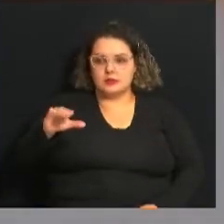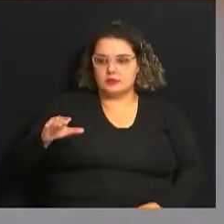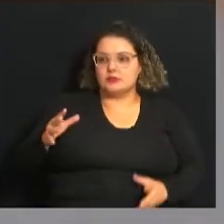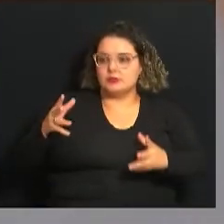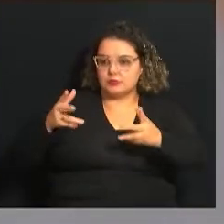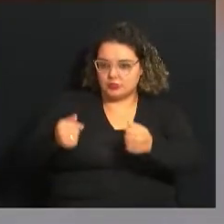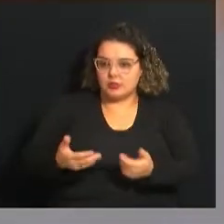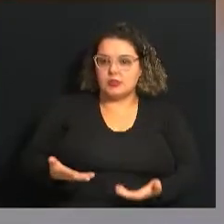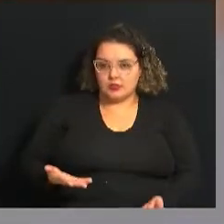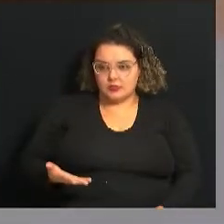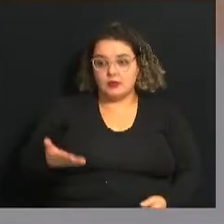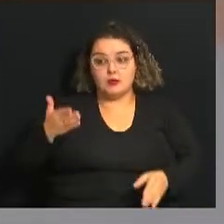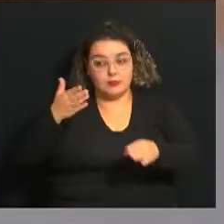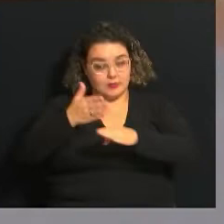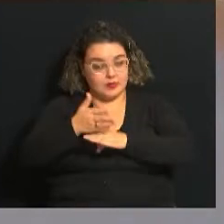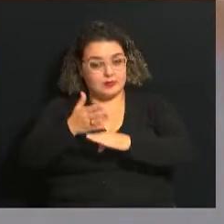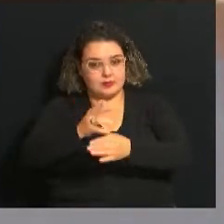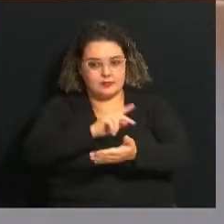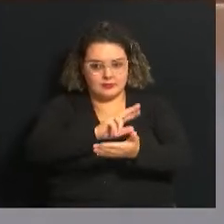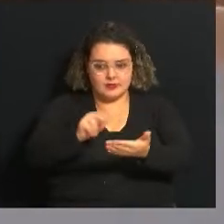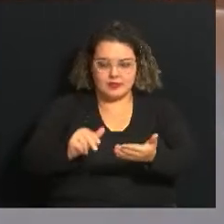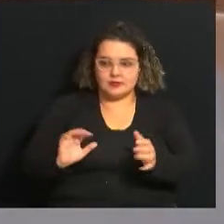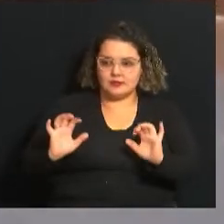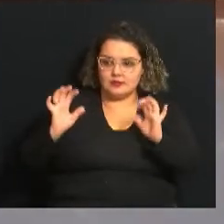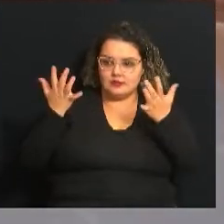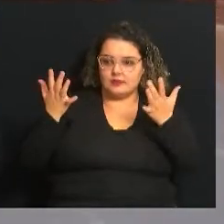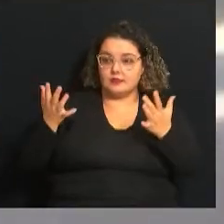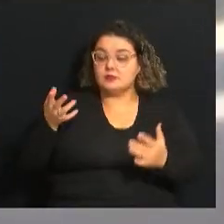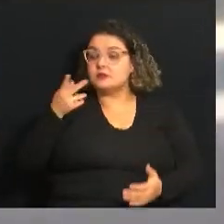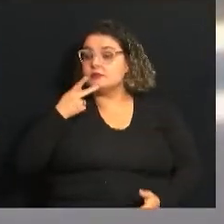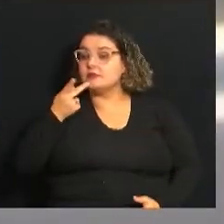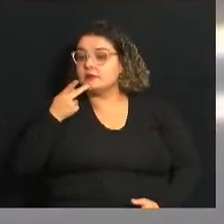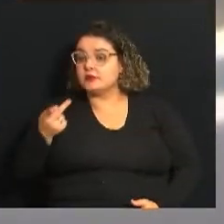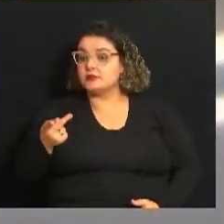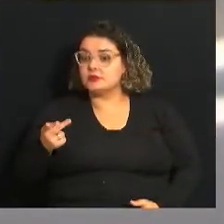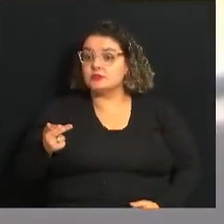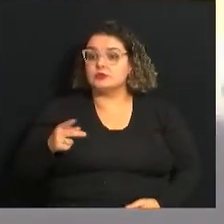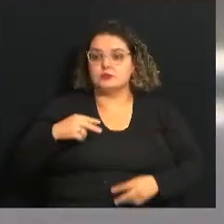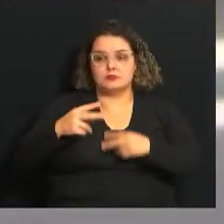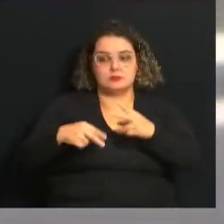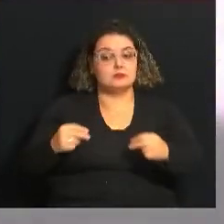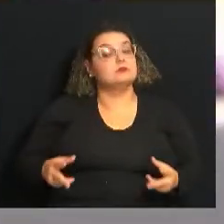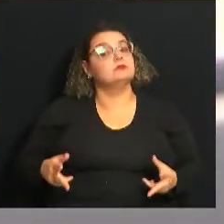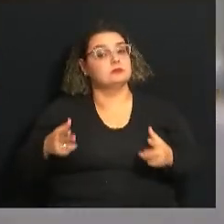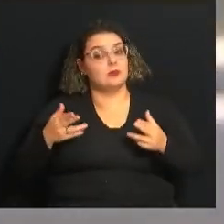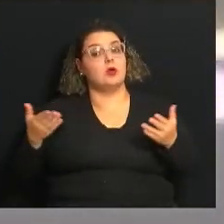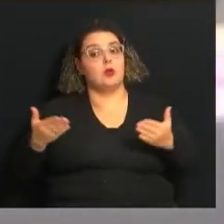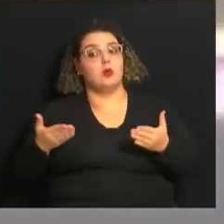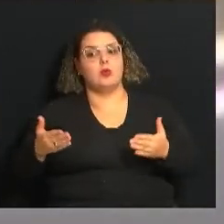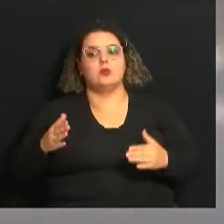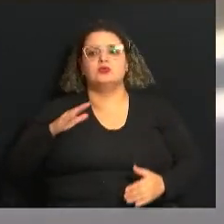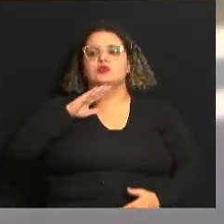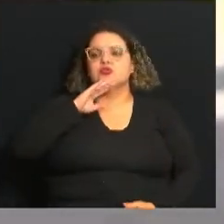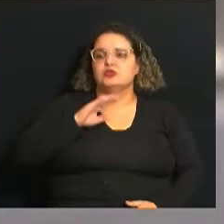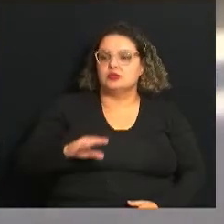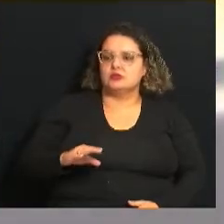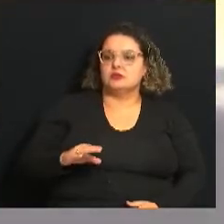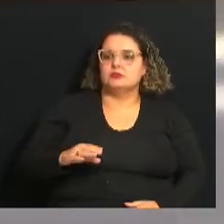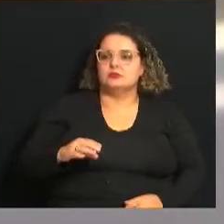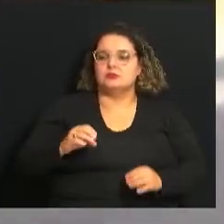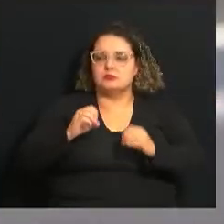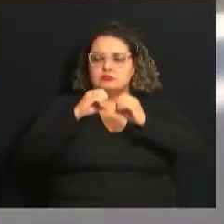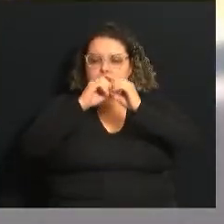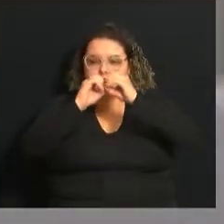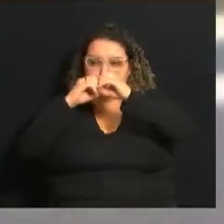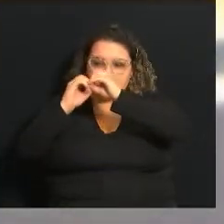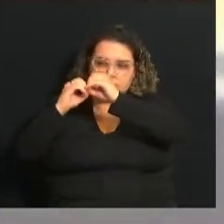a participar desses vários eventos. Você comentou sobre essa inauguração que vai ter hoje à tarde dessas câmeras de monitoramento.